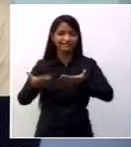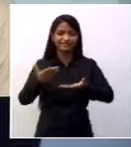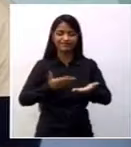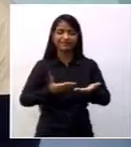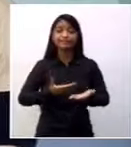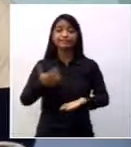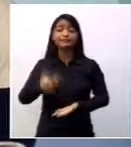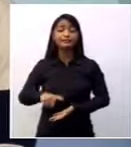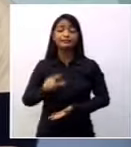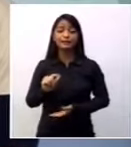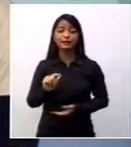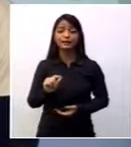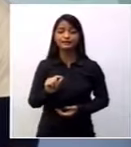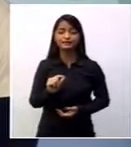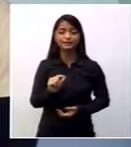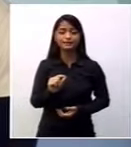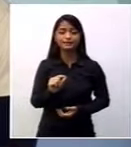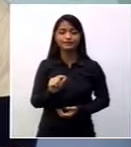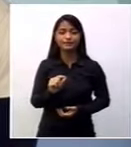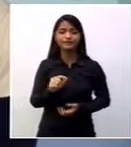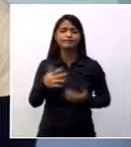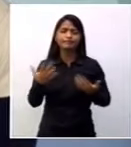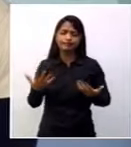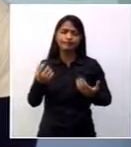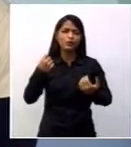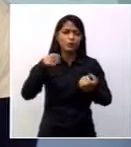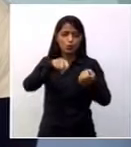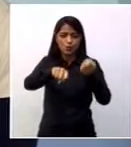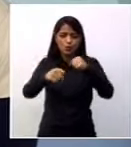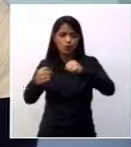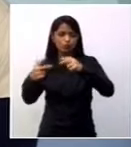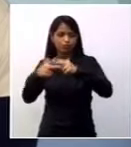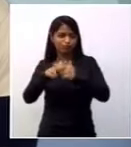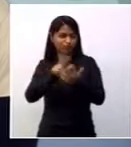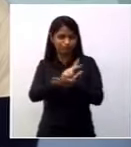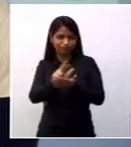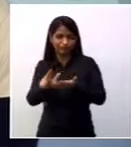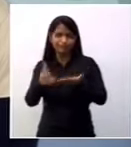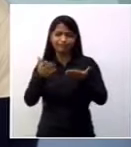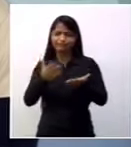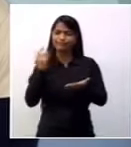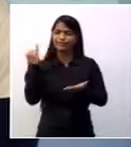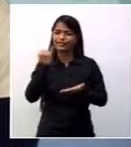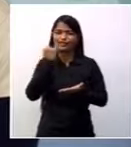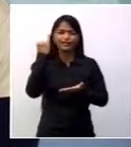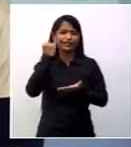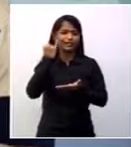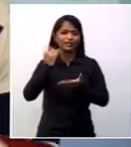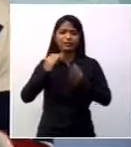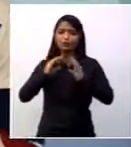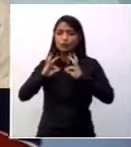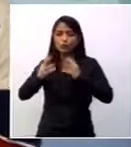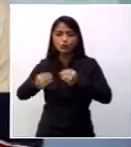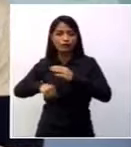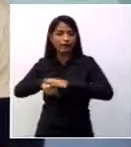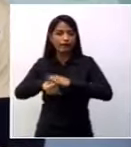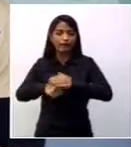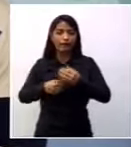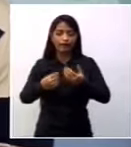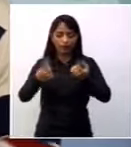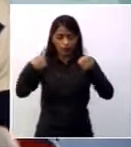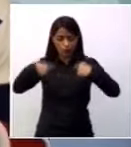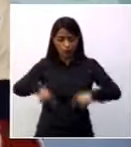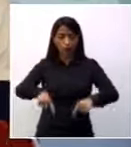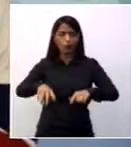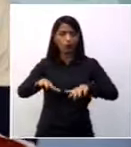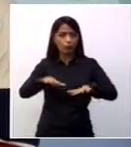E realmente a luta é muito importante, né? Para tudo que você faz. Para a coordenação, para